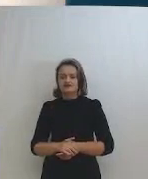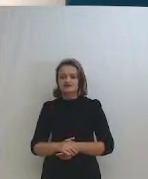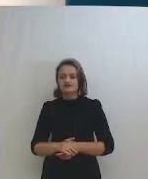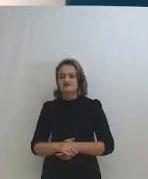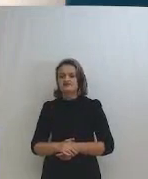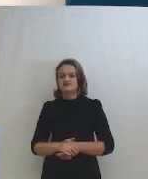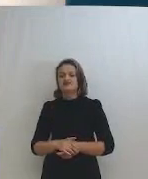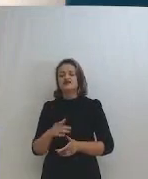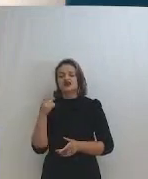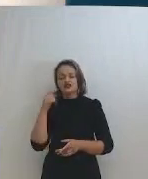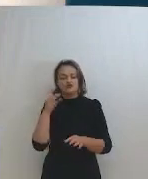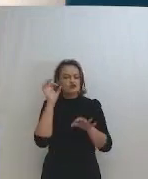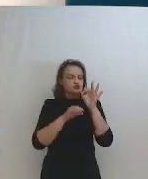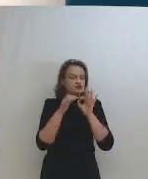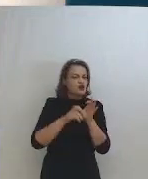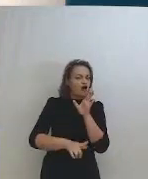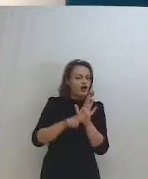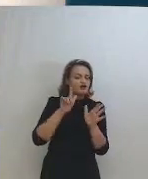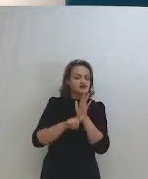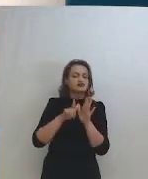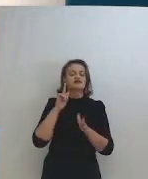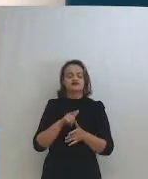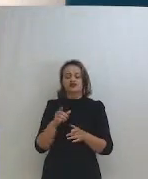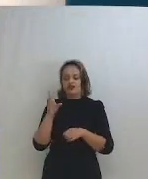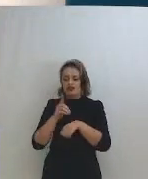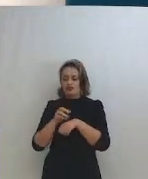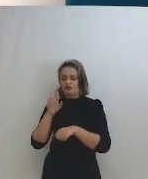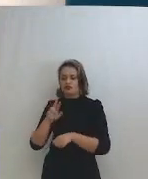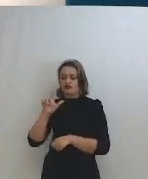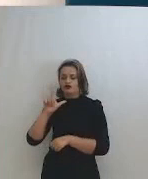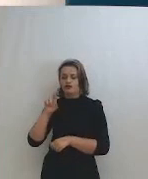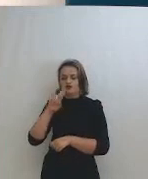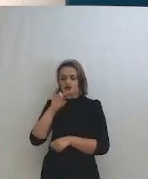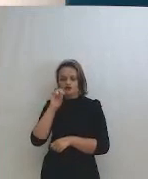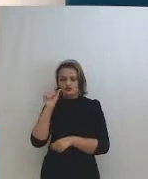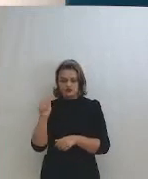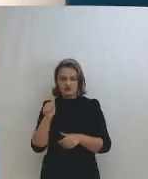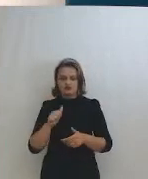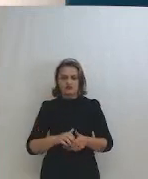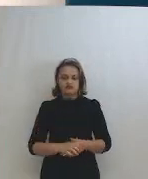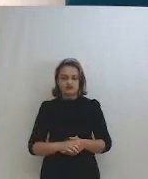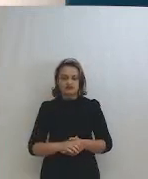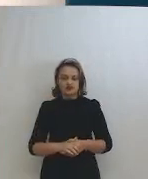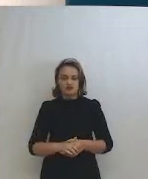viu, doutora Luísa? Realmente.